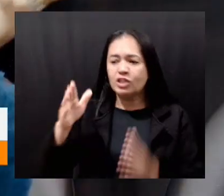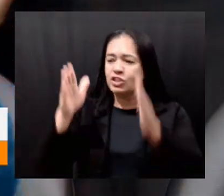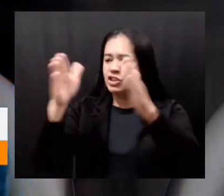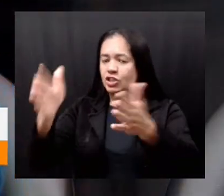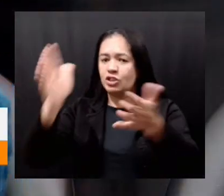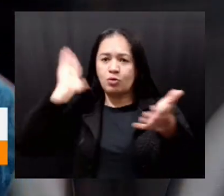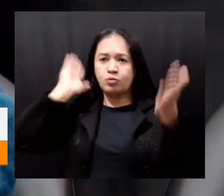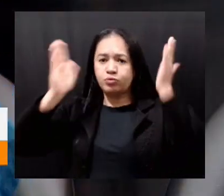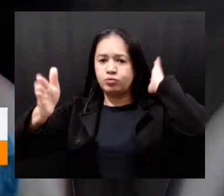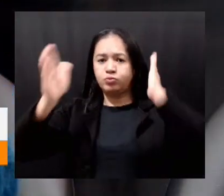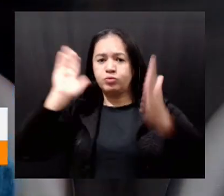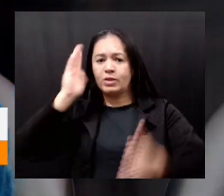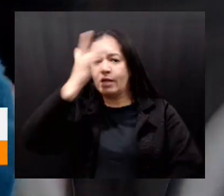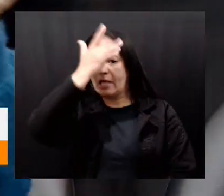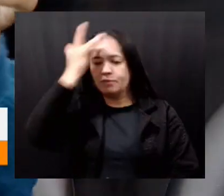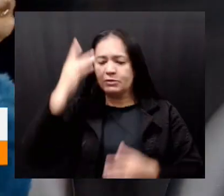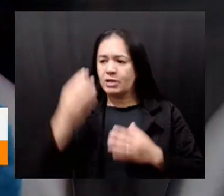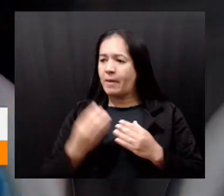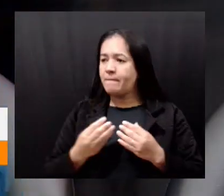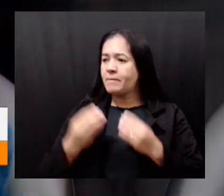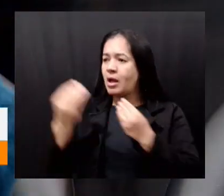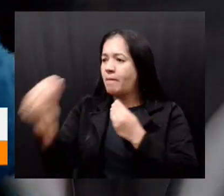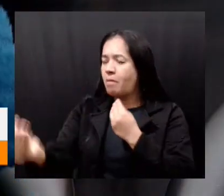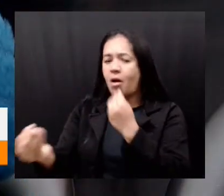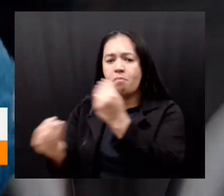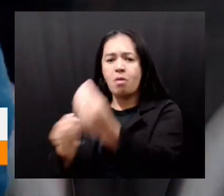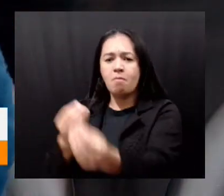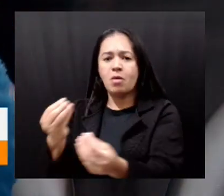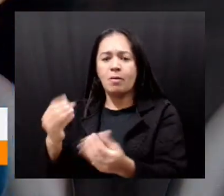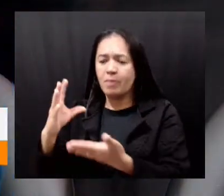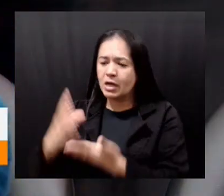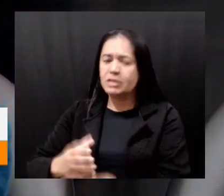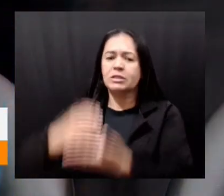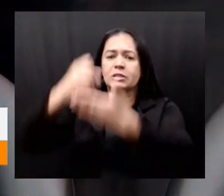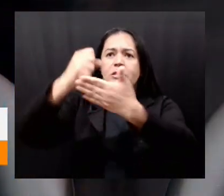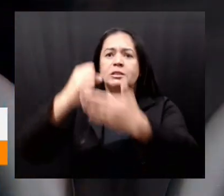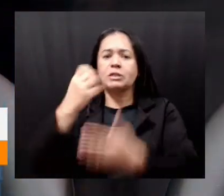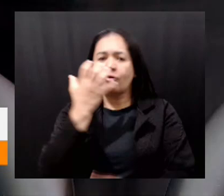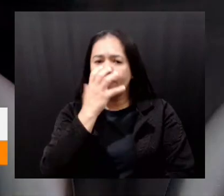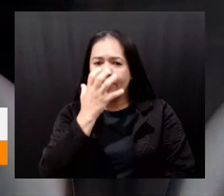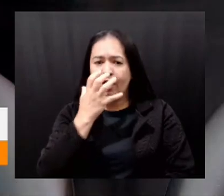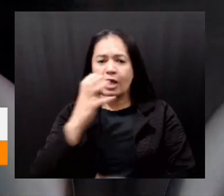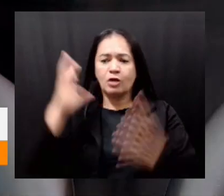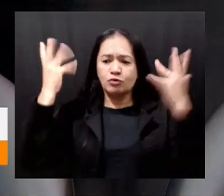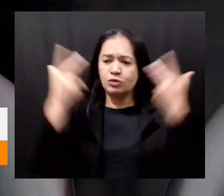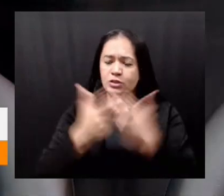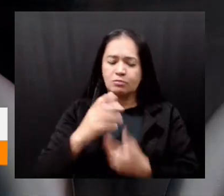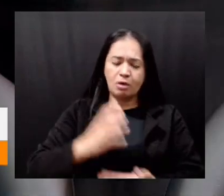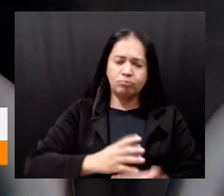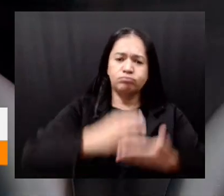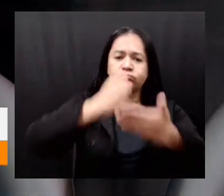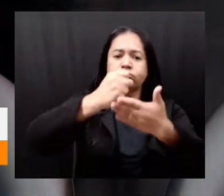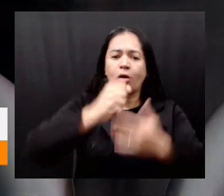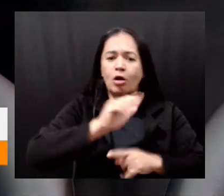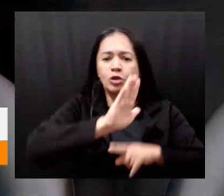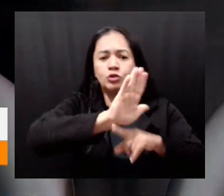a doação, elas se mobilizaram para salvar os cachorros, os animais, né? Enfim, todo mundo acompanhou o resgate do cavalo,